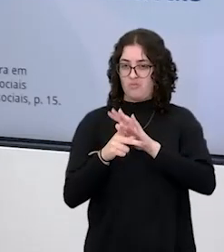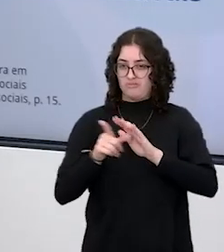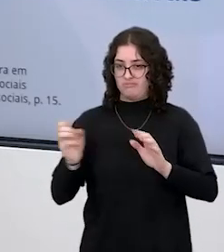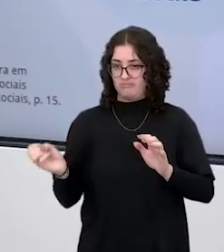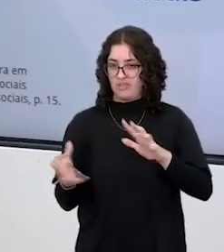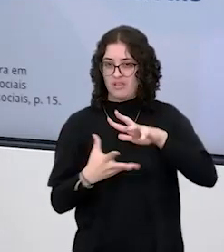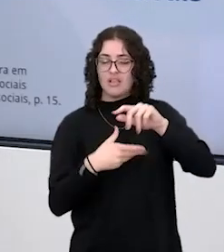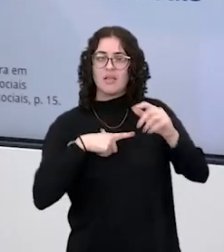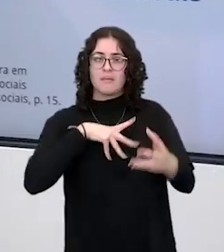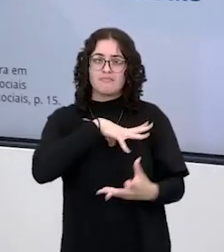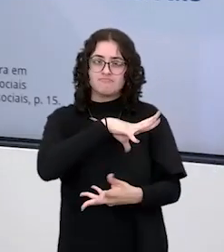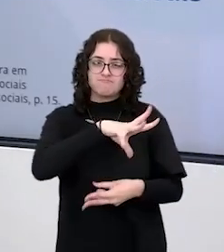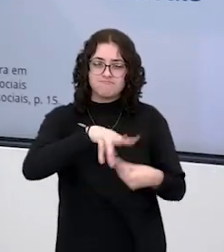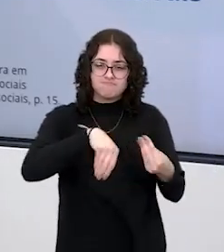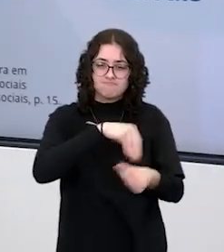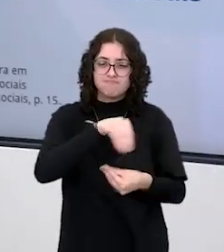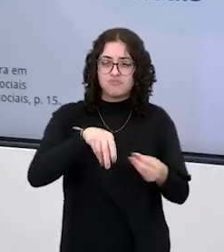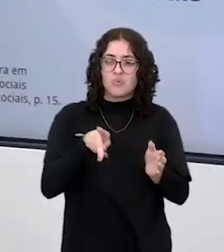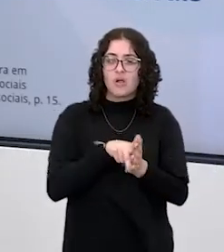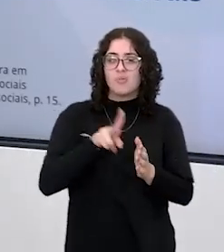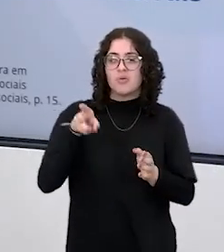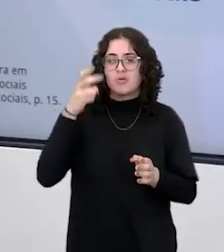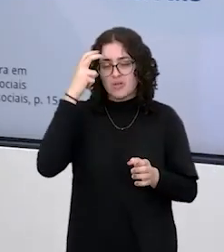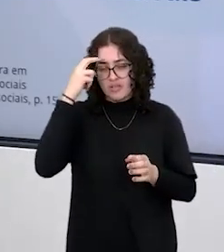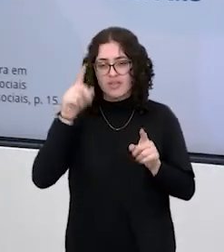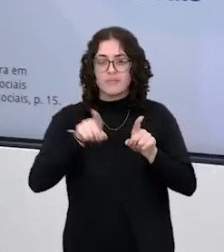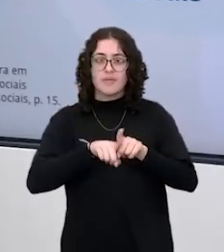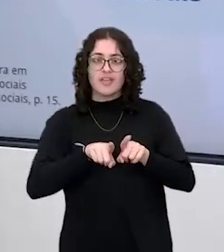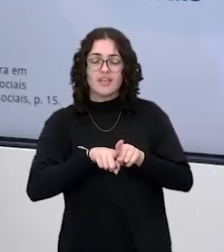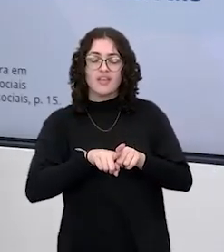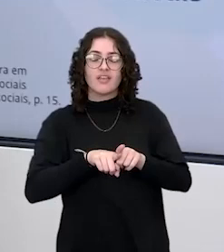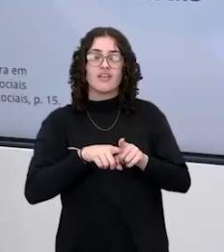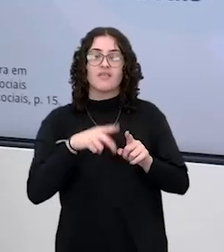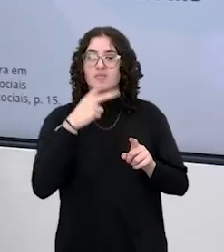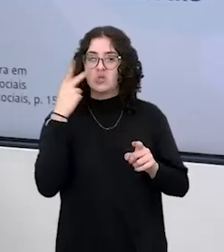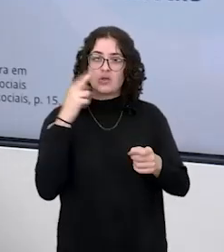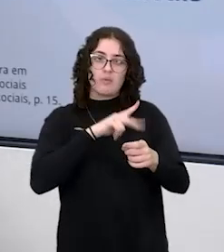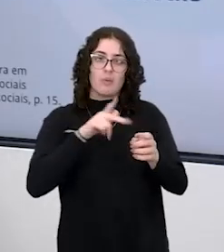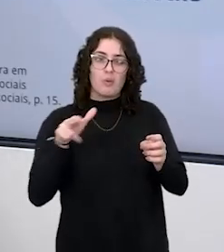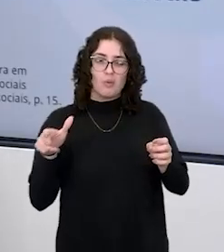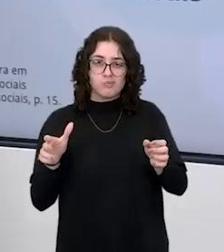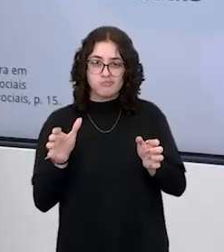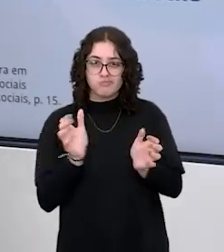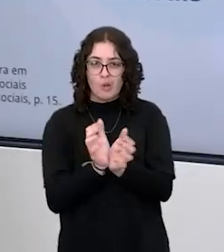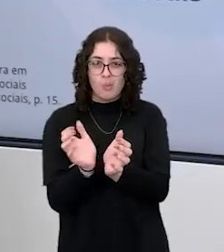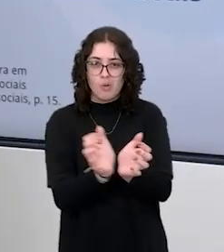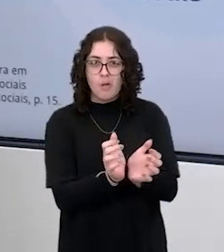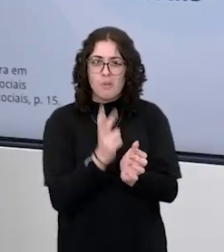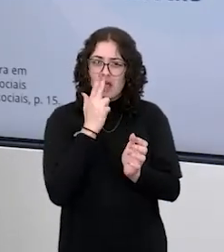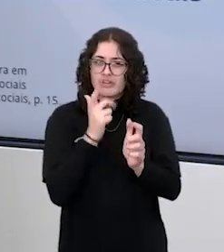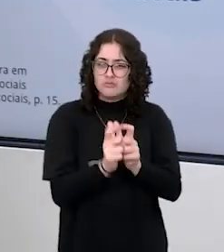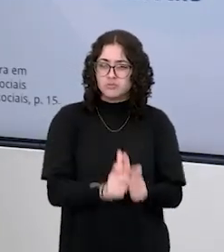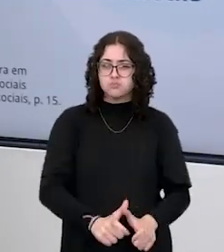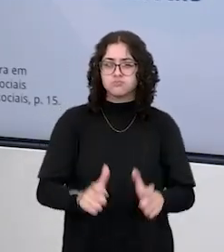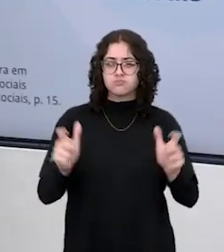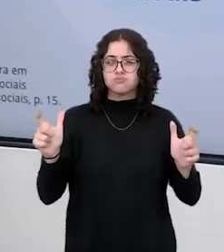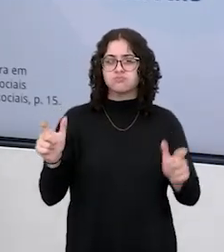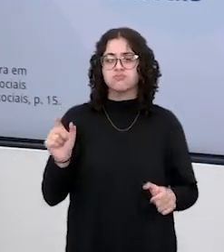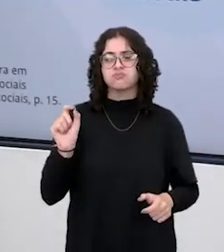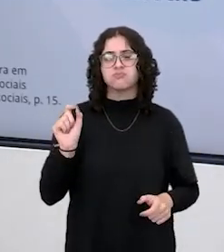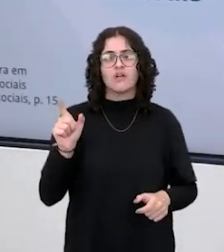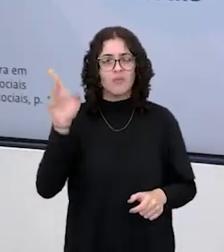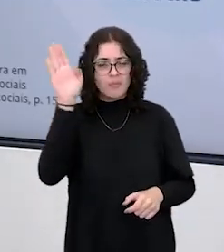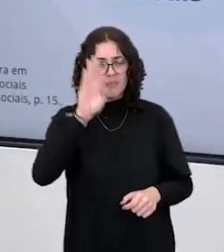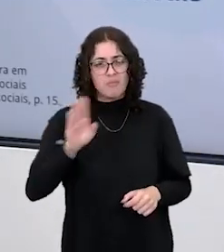as miscigenações, tanto culturais quanto étnicas, estão aumentando bastante, ele falou,